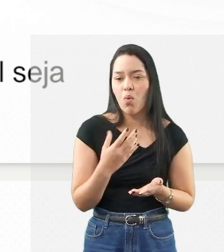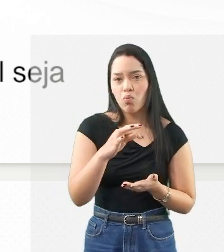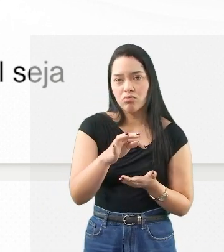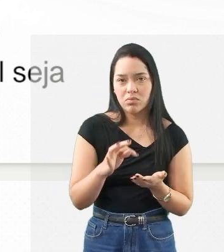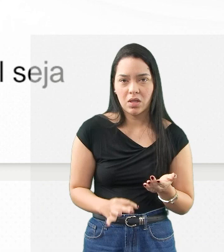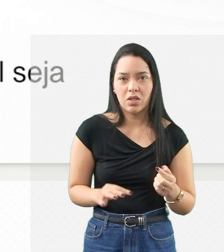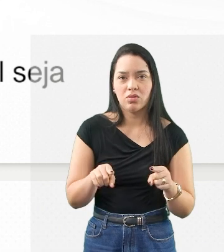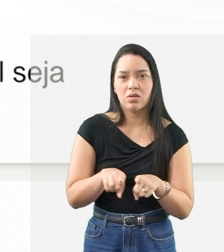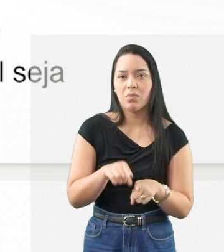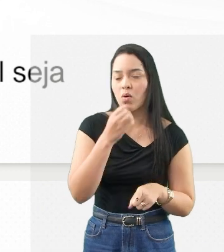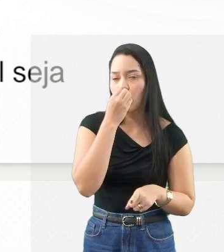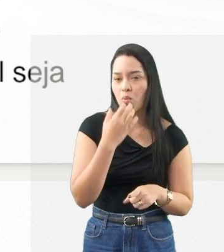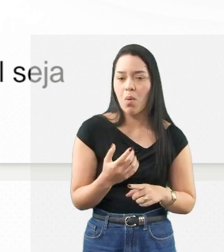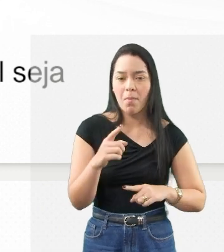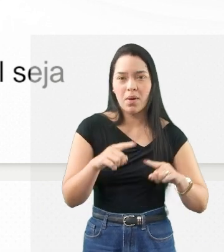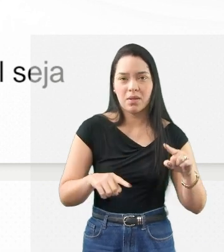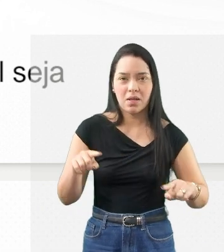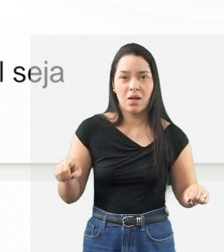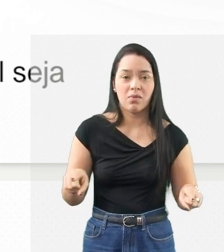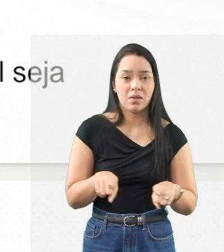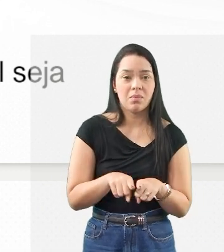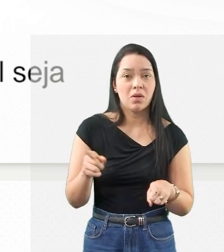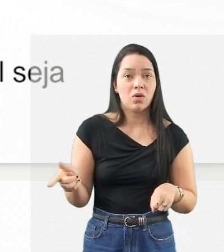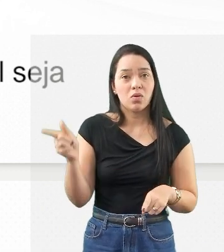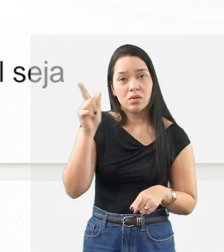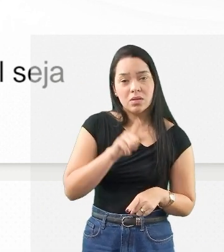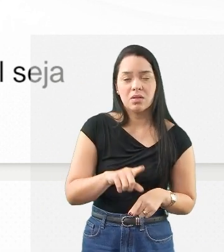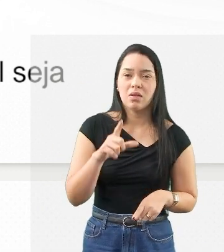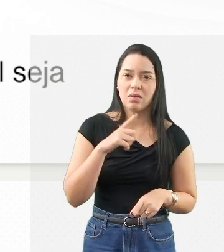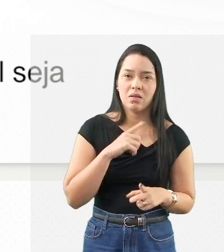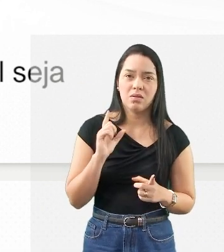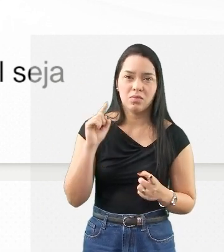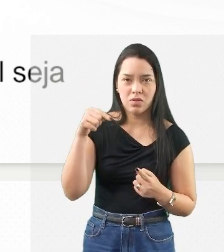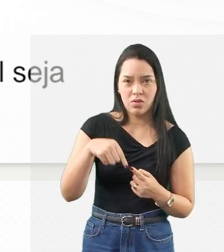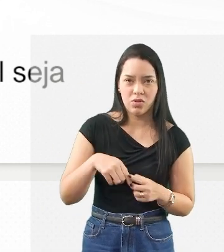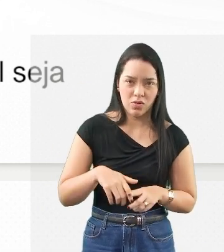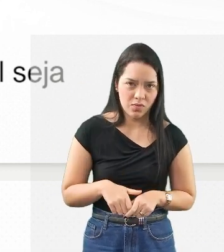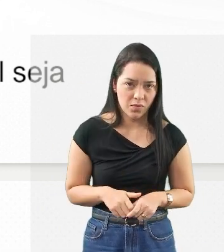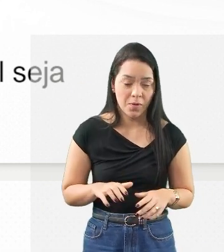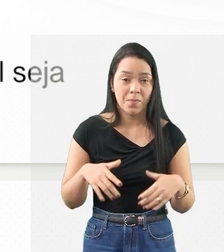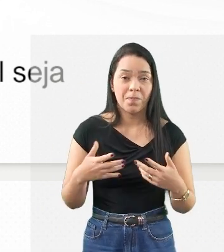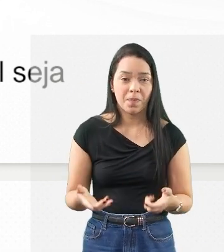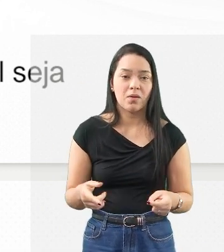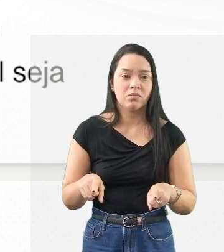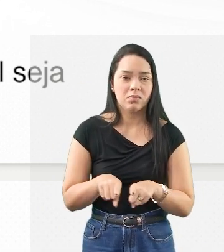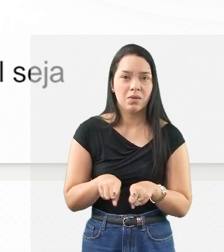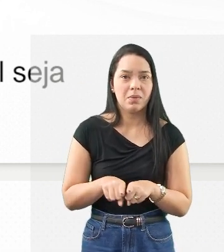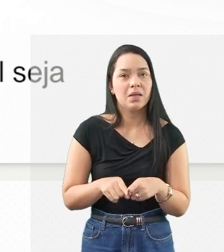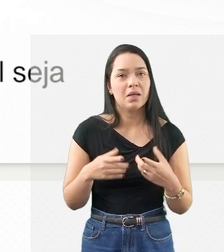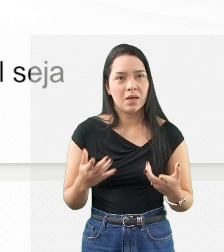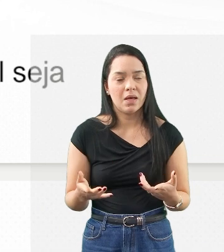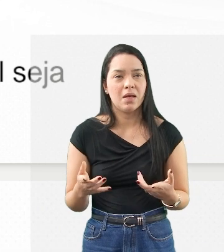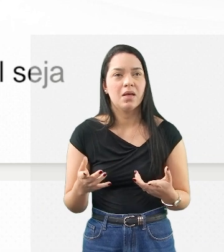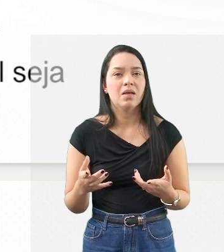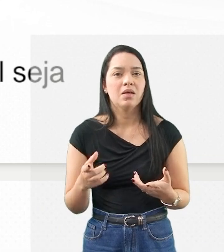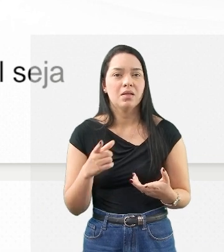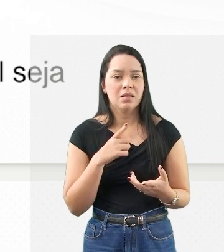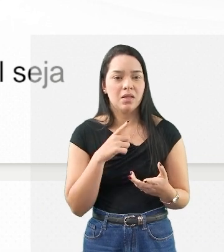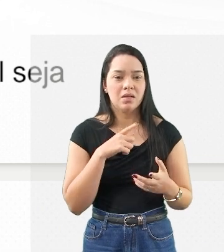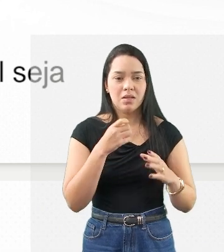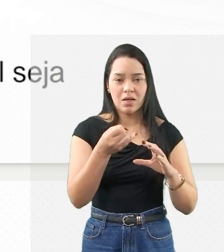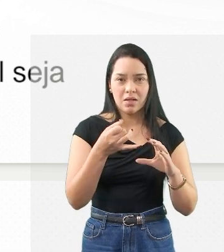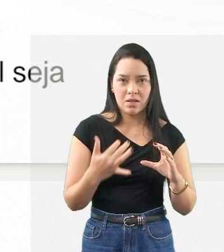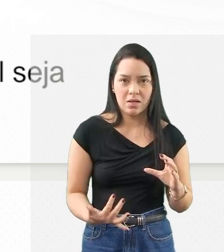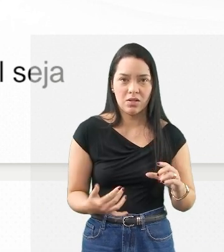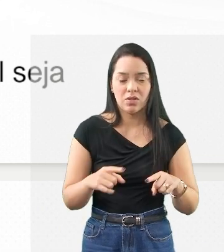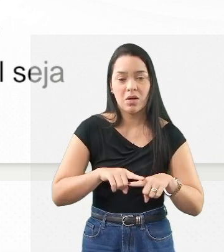um bom material, e consiga alcançar o objetivo, né? Então, o folder, ele é esse gênero textual que ele tem essa